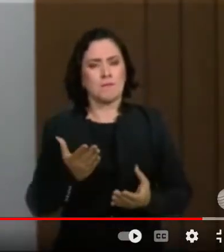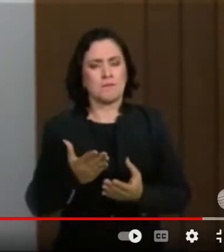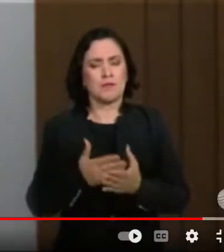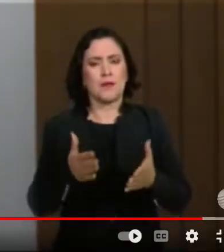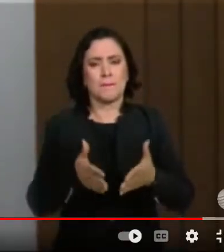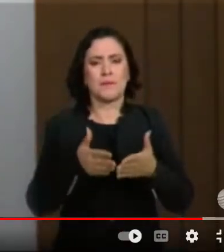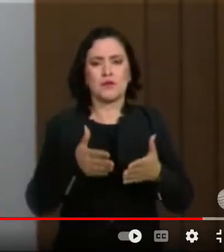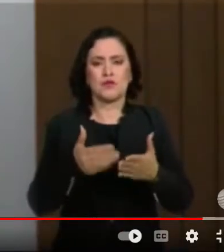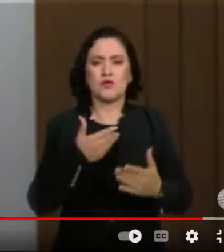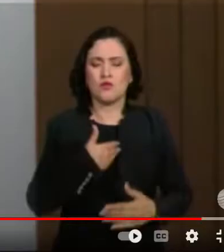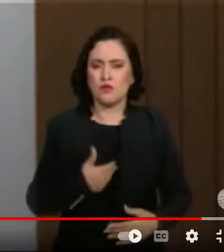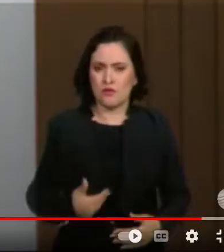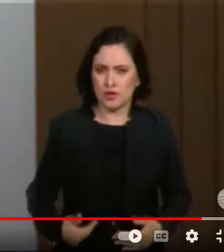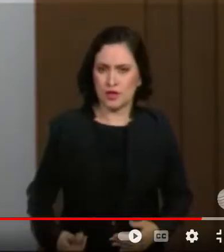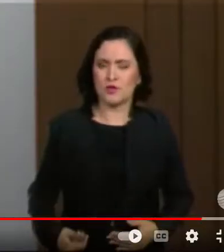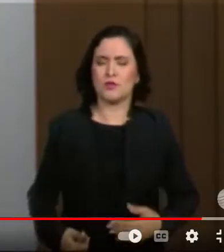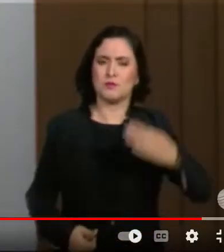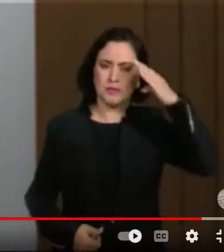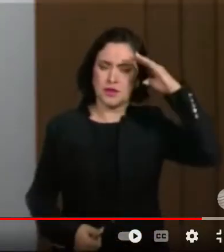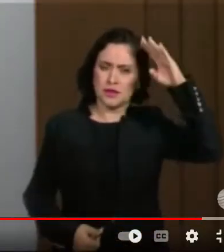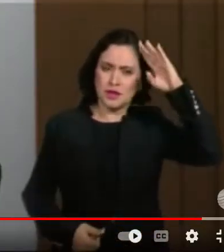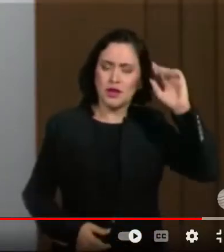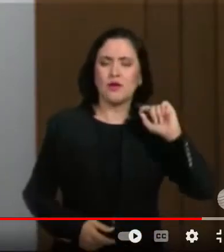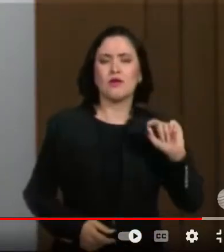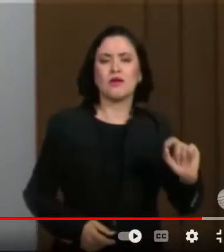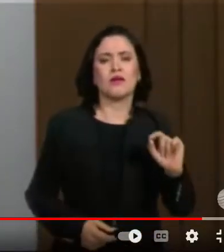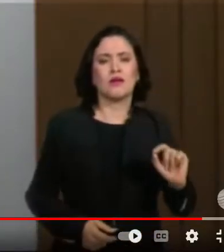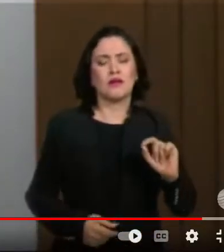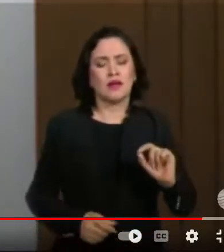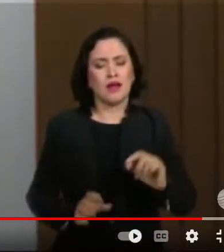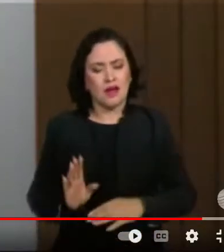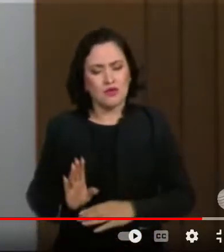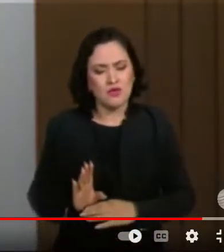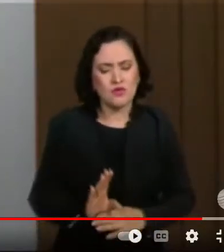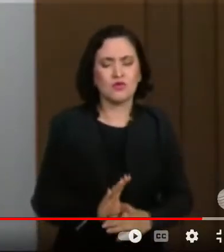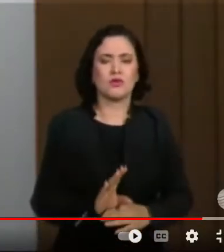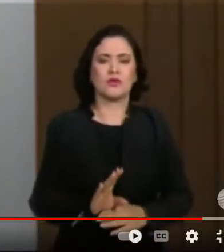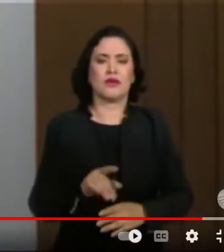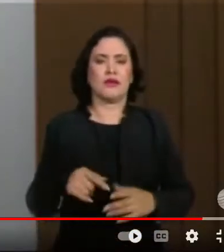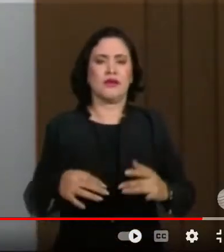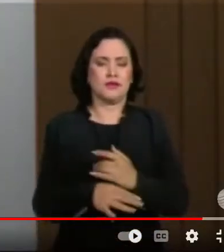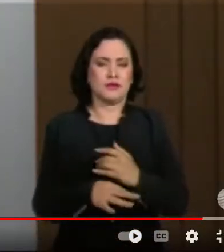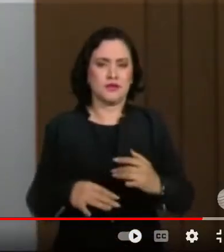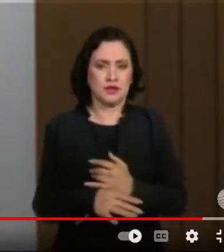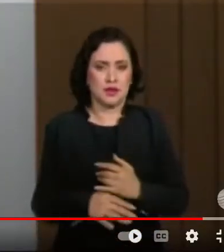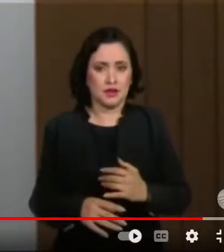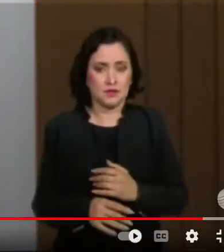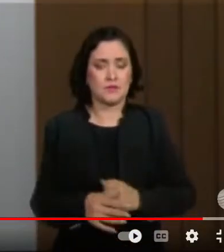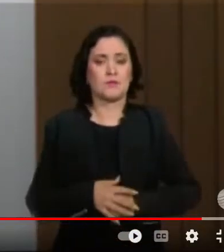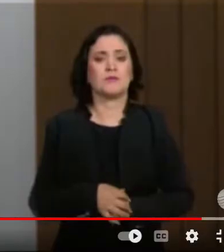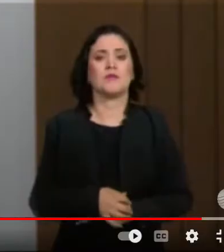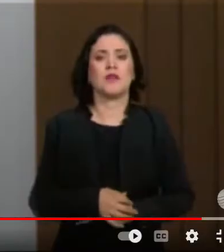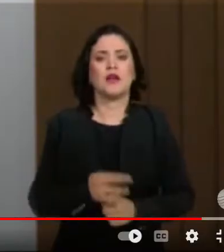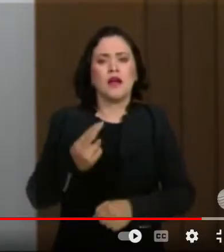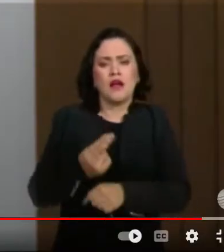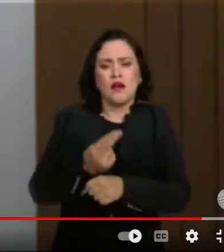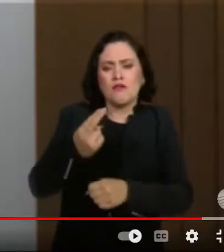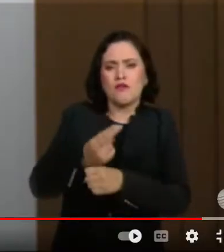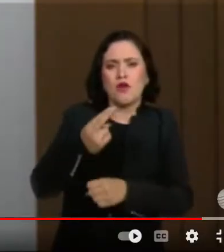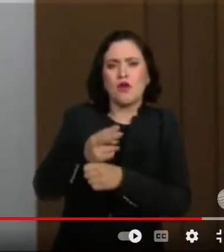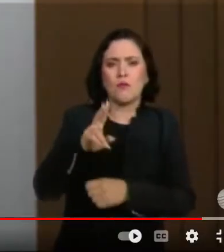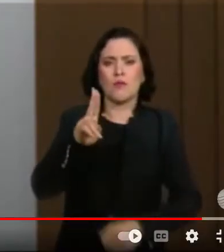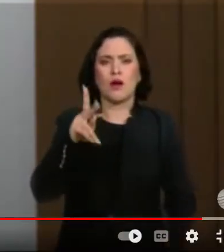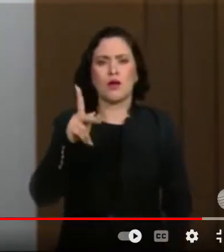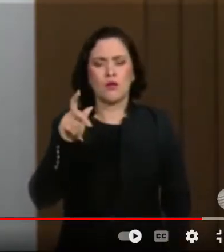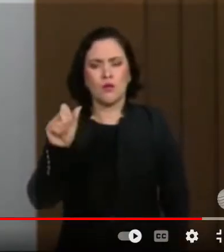com as ações da UPA, com as ações do restaurante popular, com a policlínica, levando exames especializados à nossa